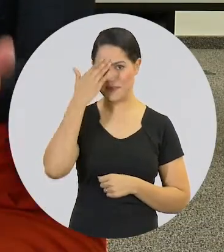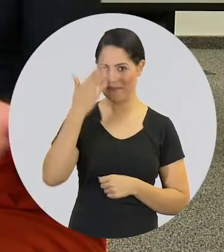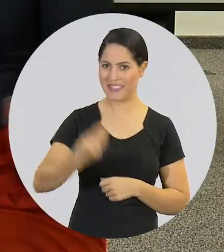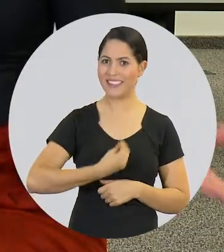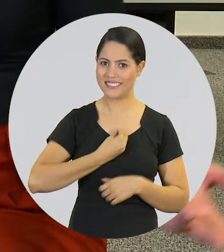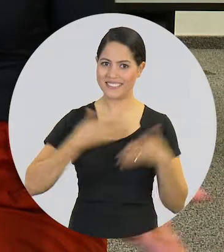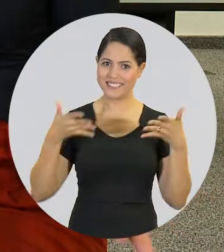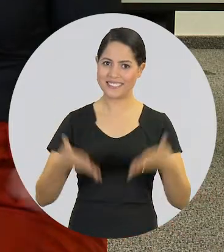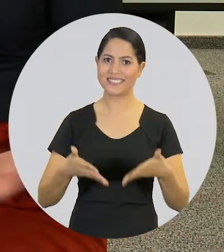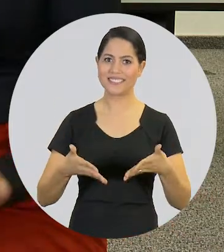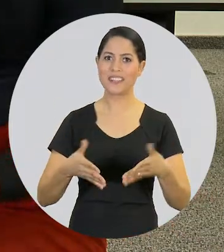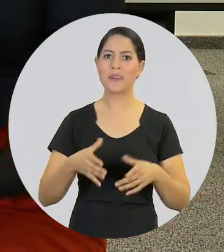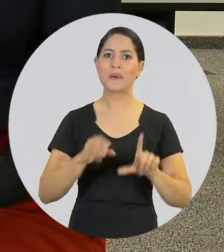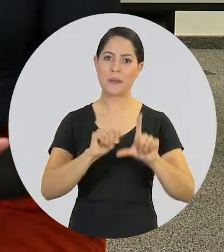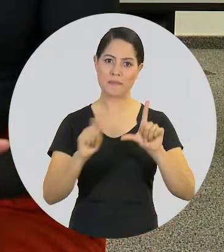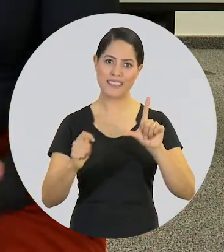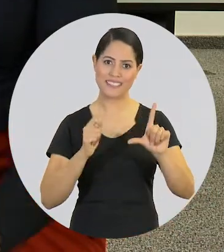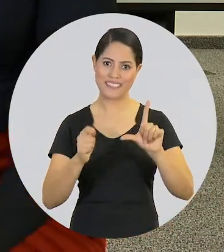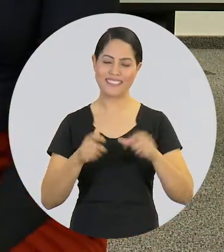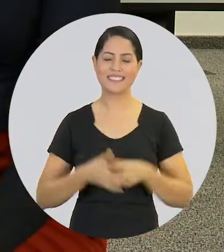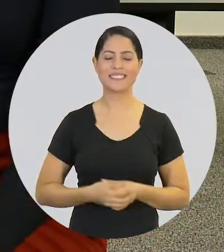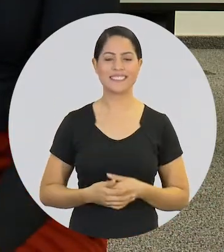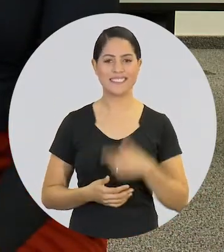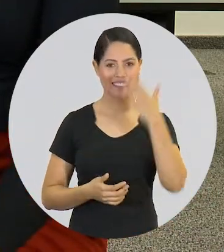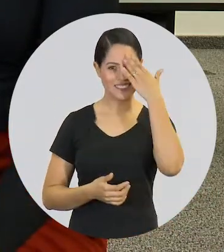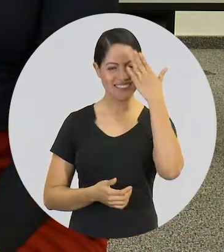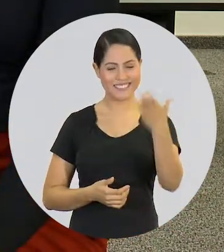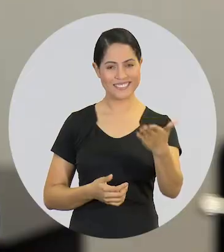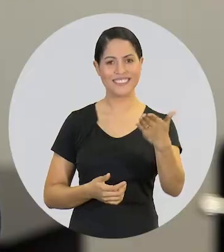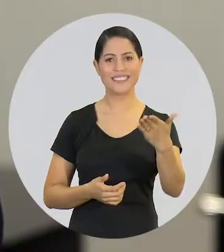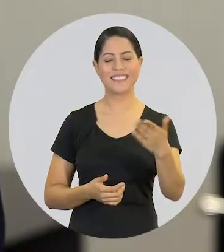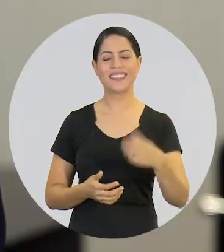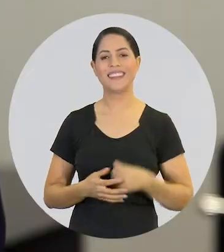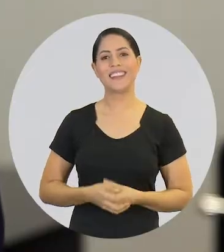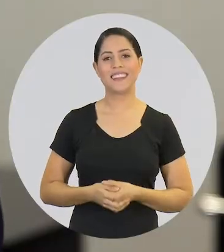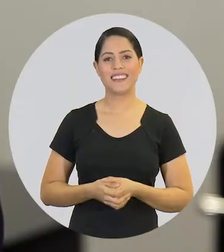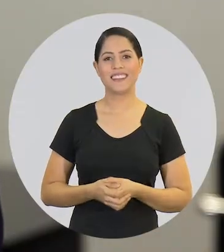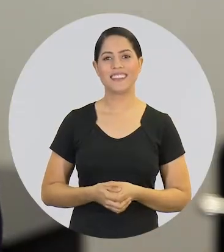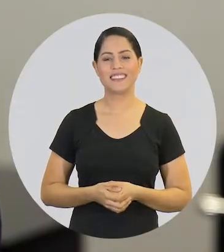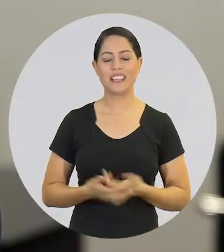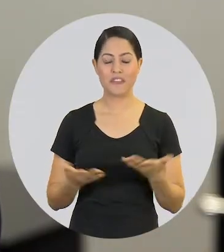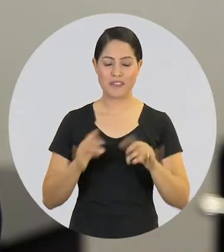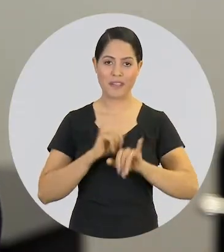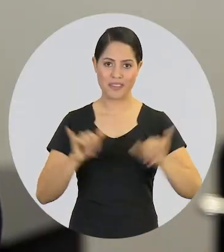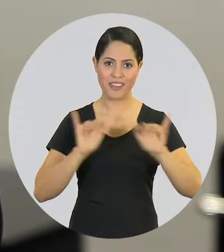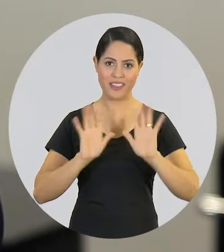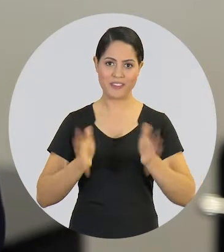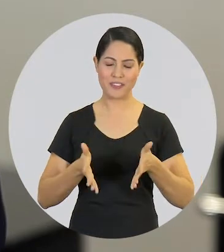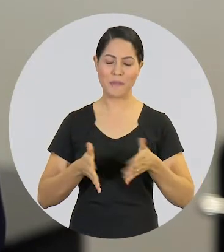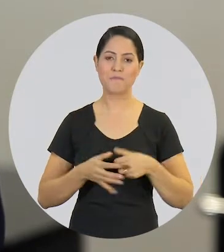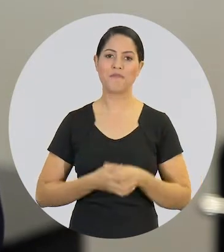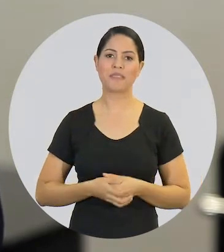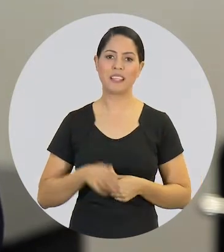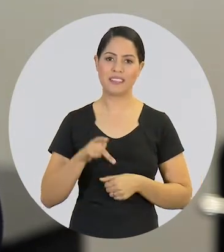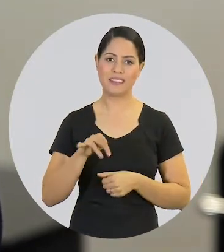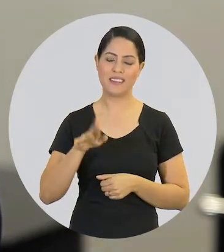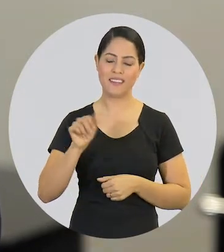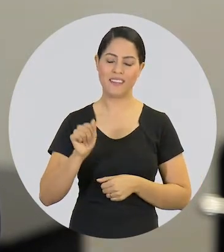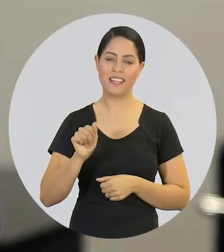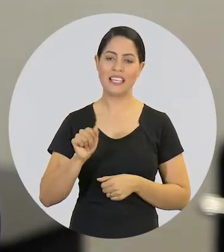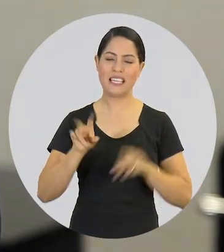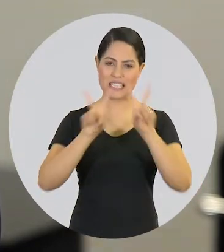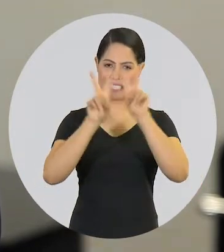por participar mais uma vez conosco aqui no OAB Entrevista. Quem agradece sou eu, como tenho dito,